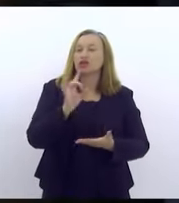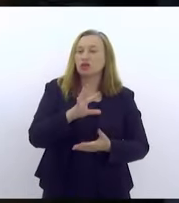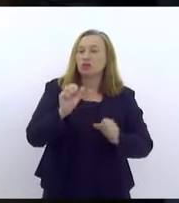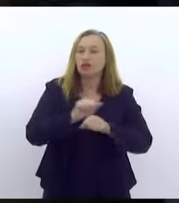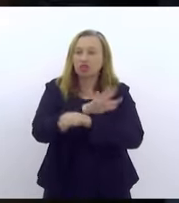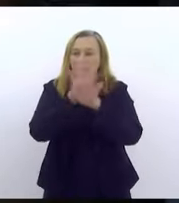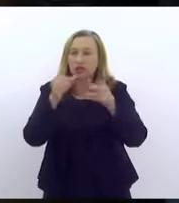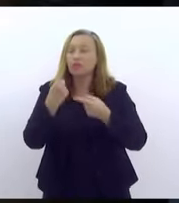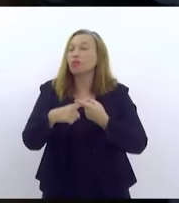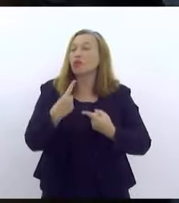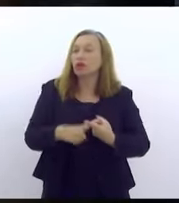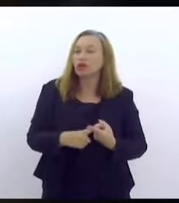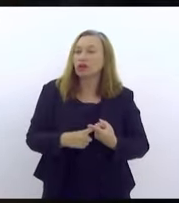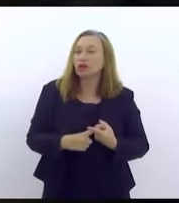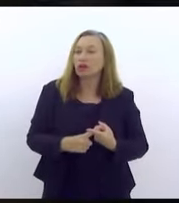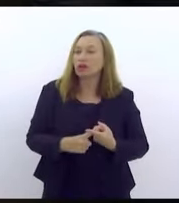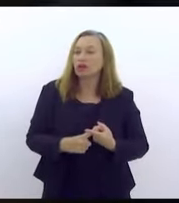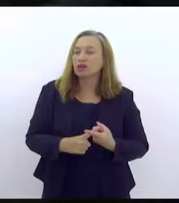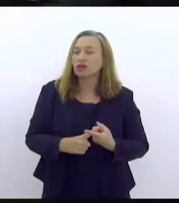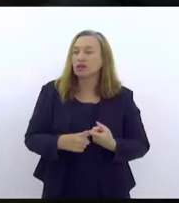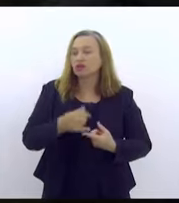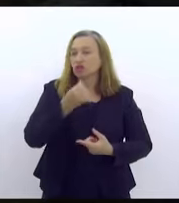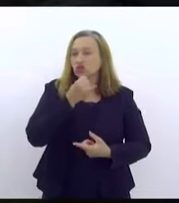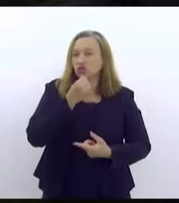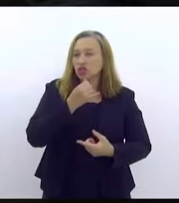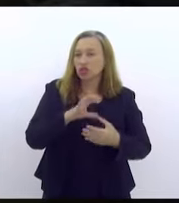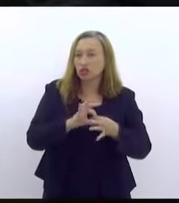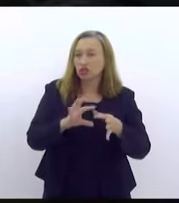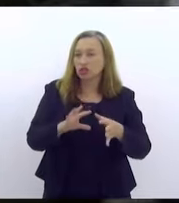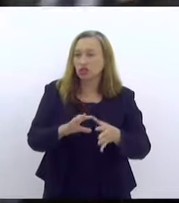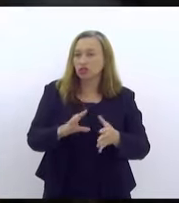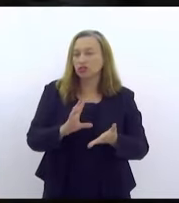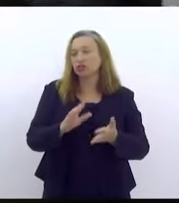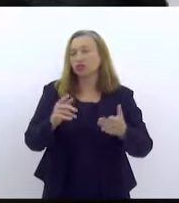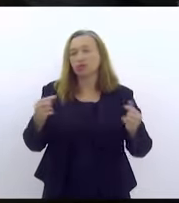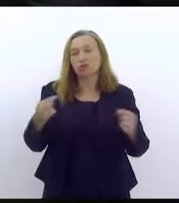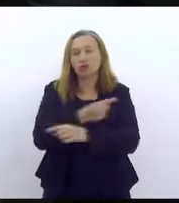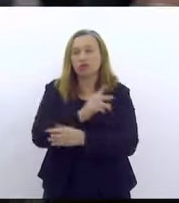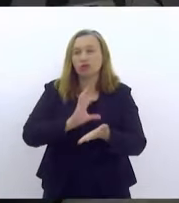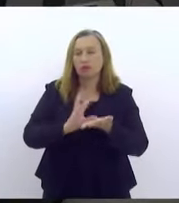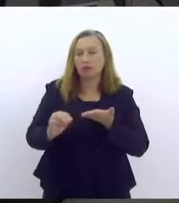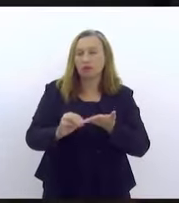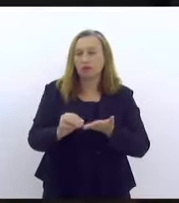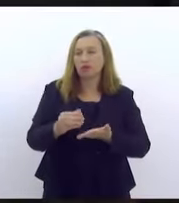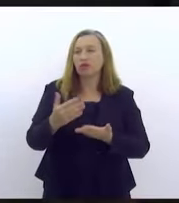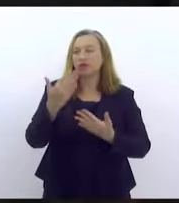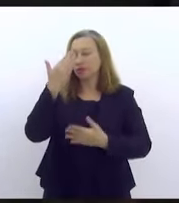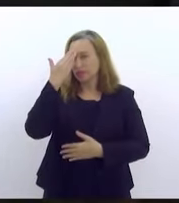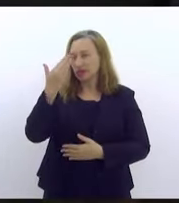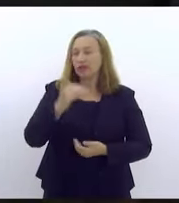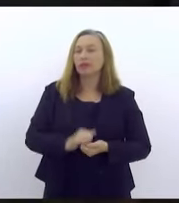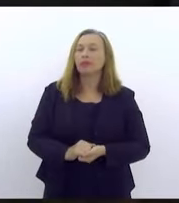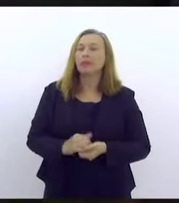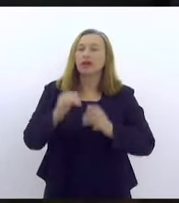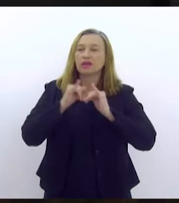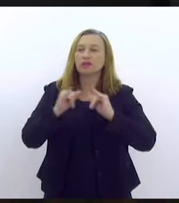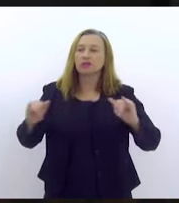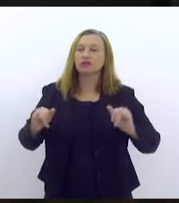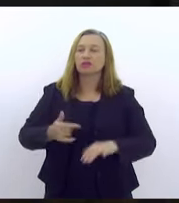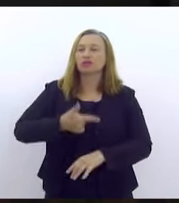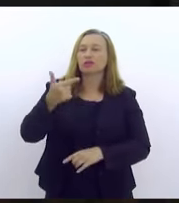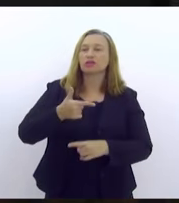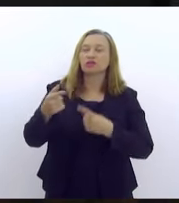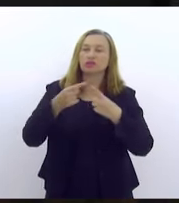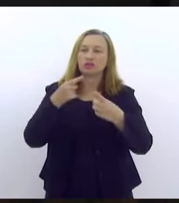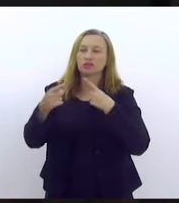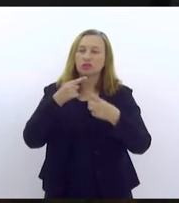muito claro, porque é uma coisa que me incomodou bastante e eu sei que não tem muito a ver com a pauta. Obrigado, muito presidente. Muito obrigado, deputado Thiago Galhaço. Anuncio, em segunda